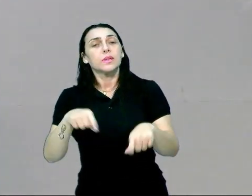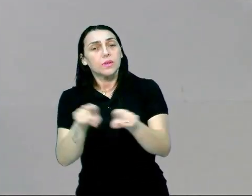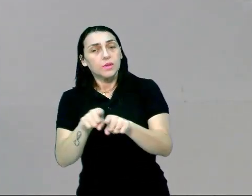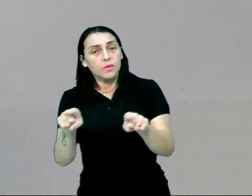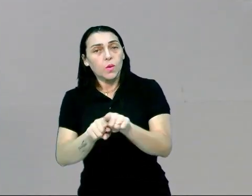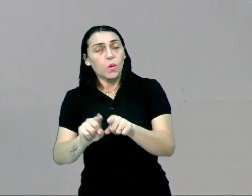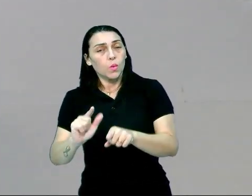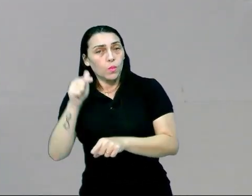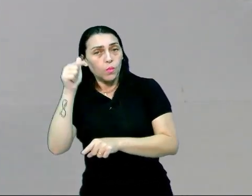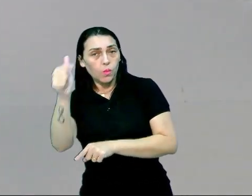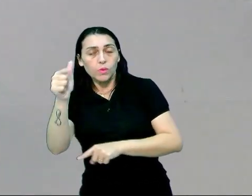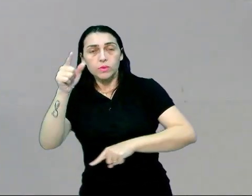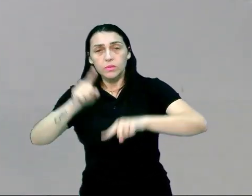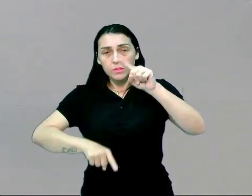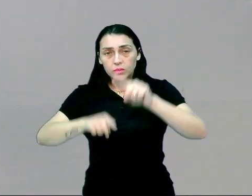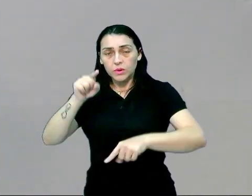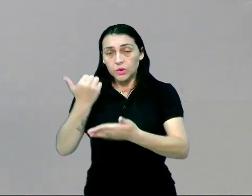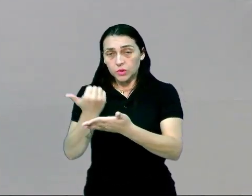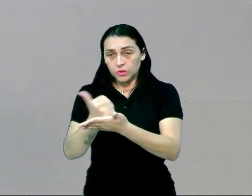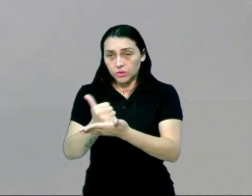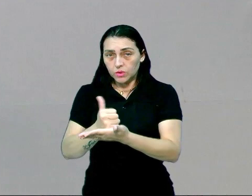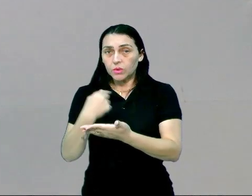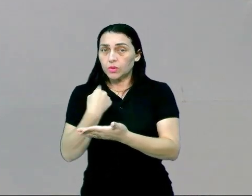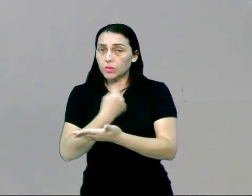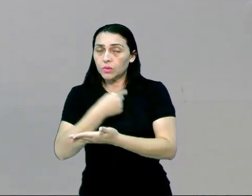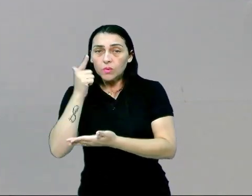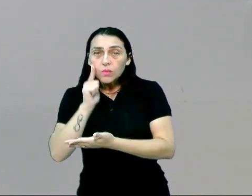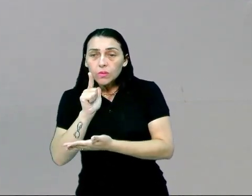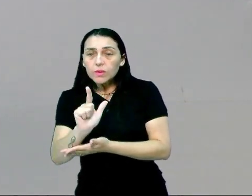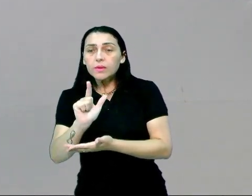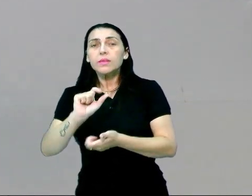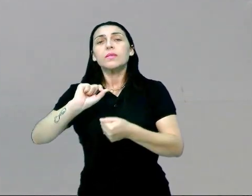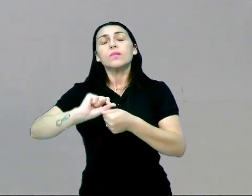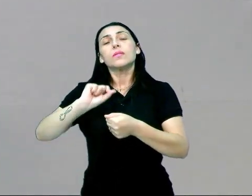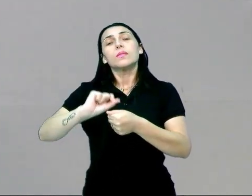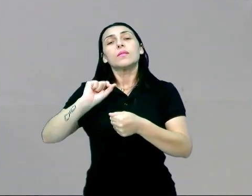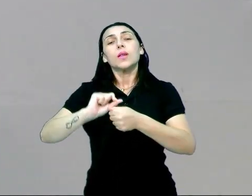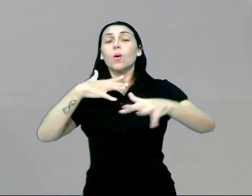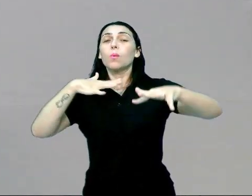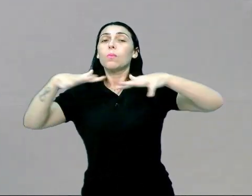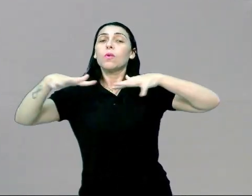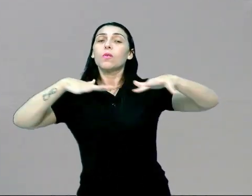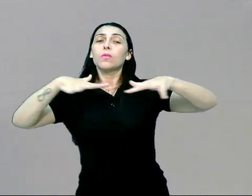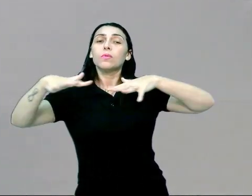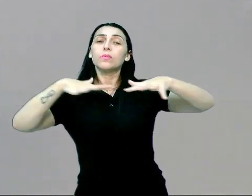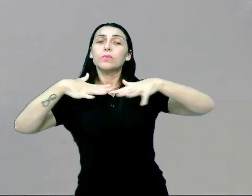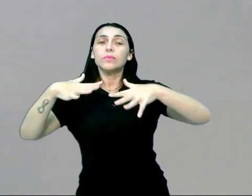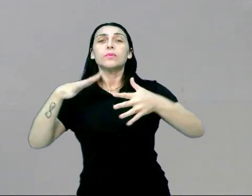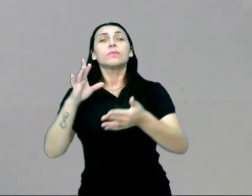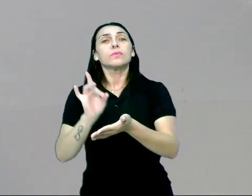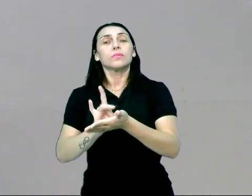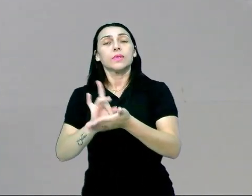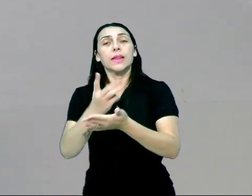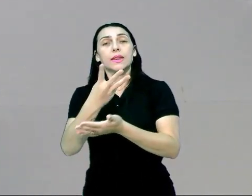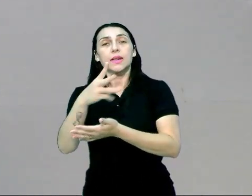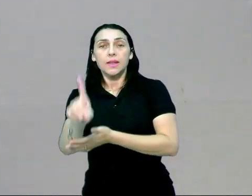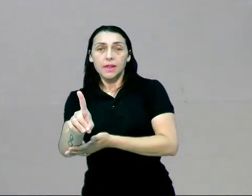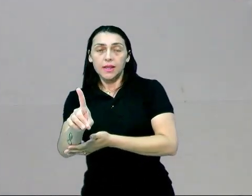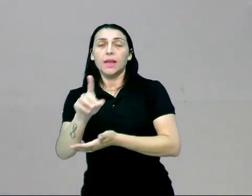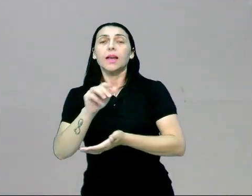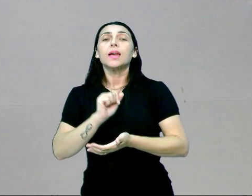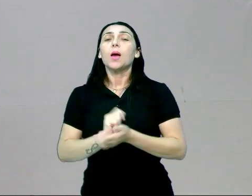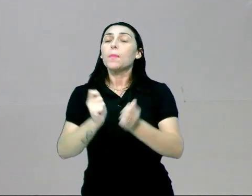como outras ferramentas de jogos em que a gente consegue fazer isso com o movimento. A realidade 3D é uma